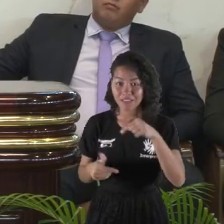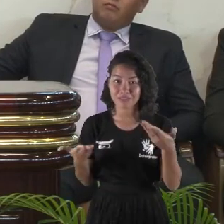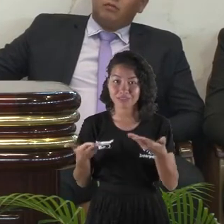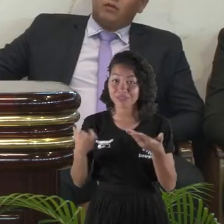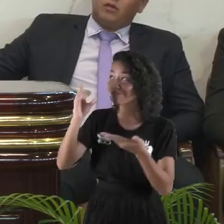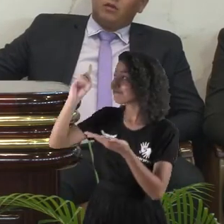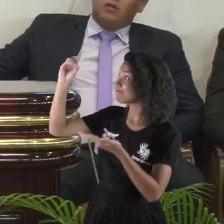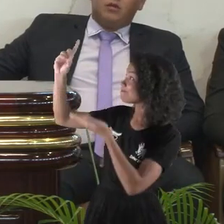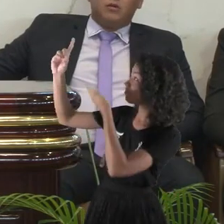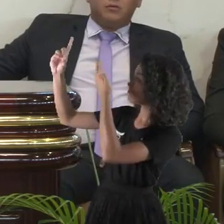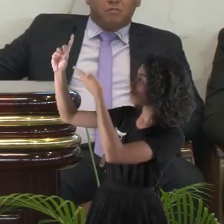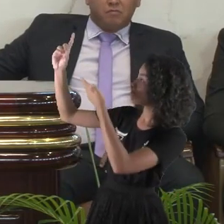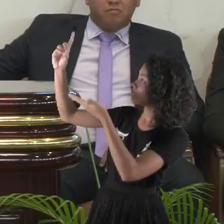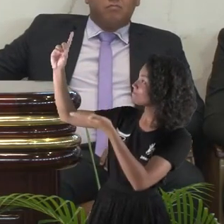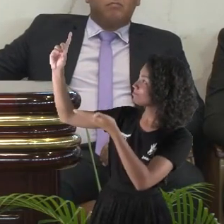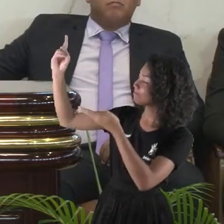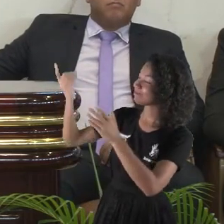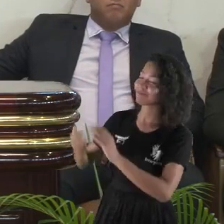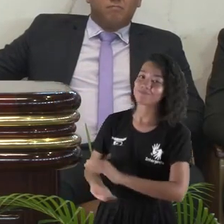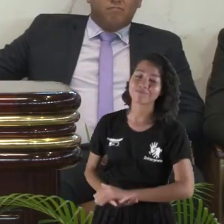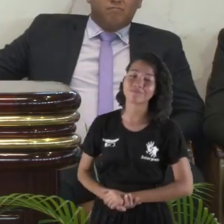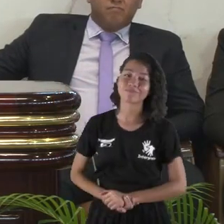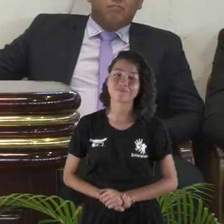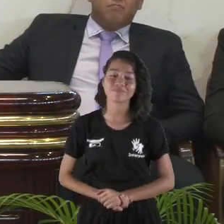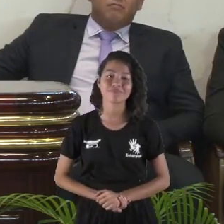Que o Senhor te